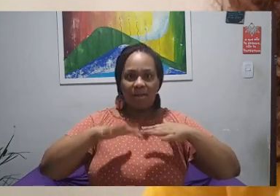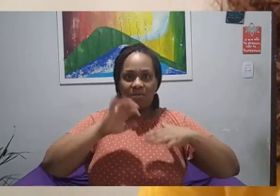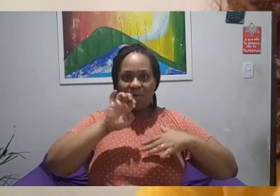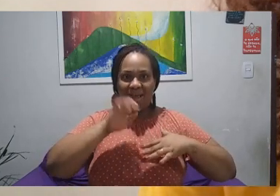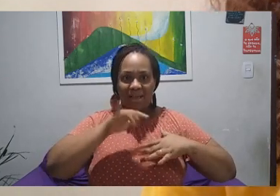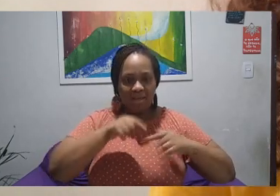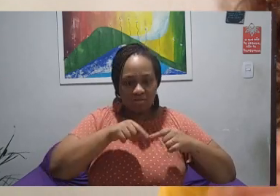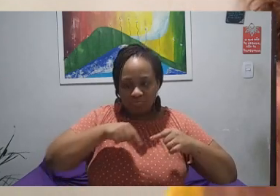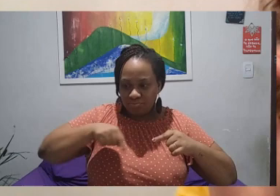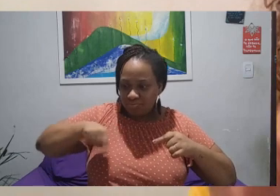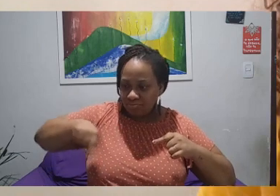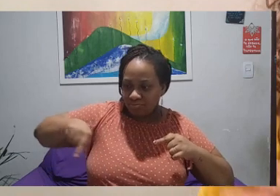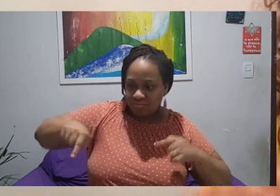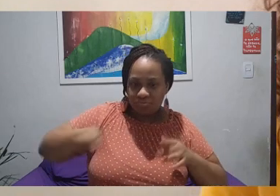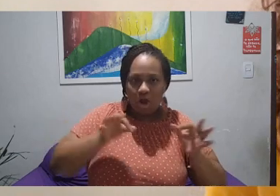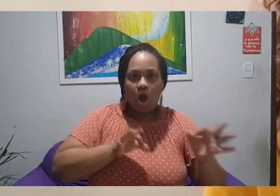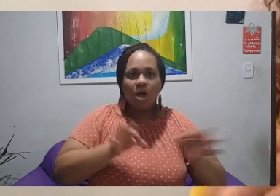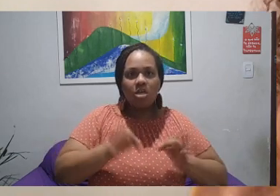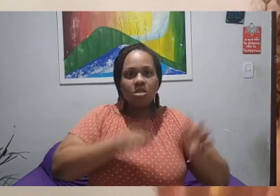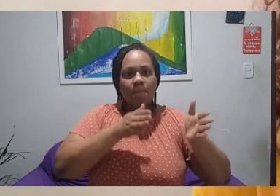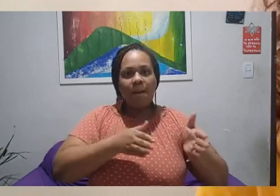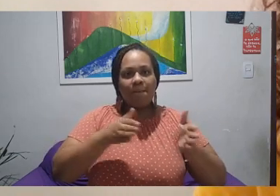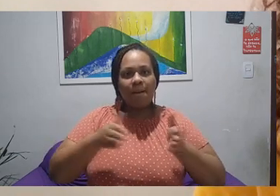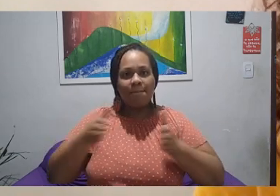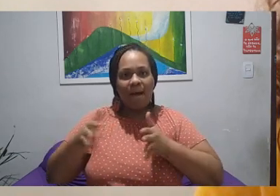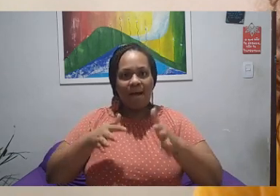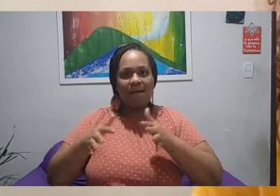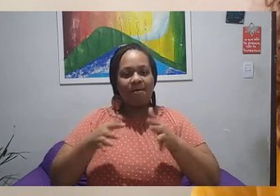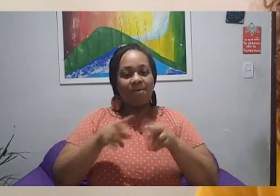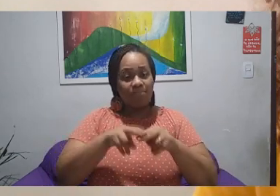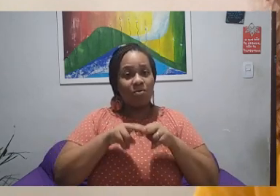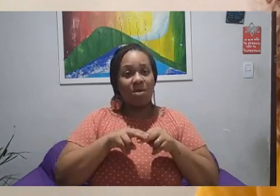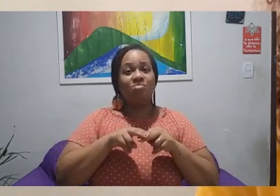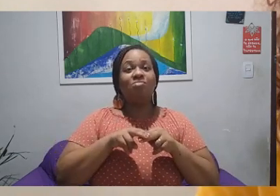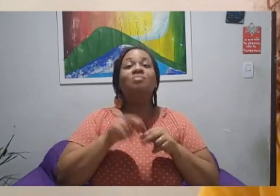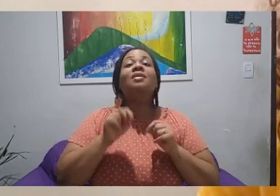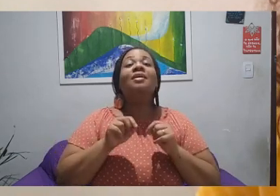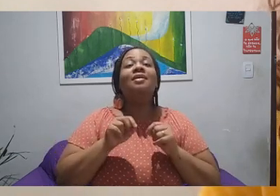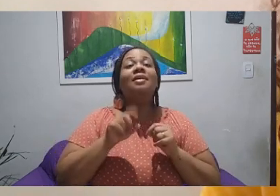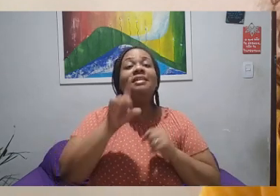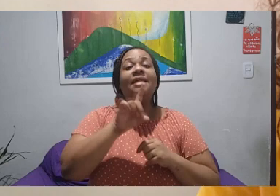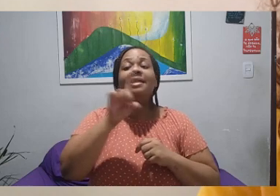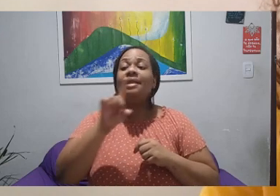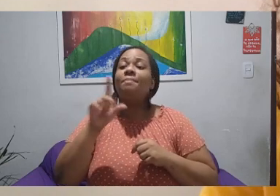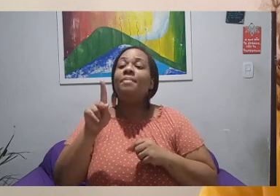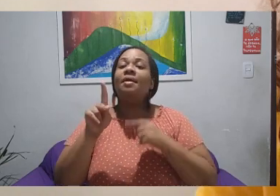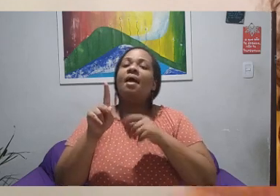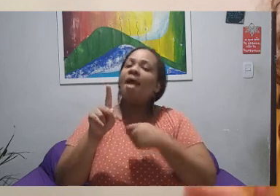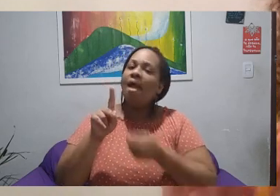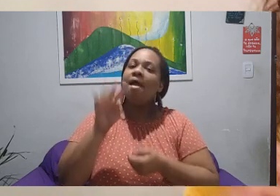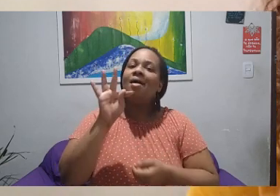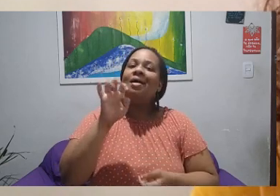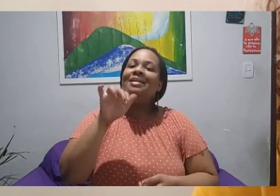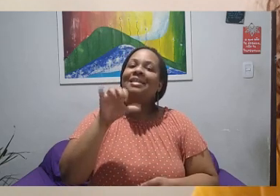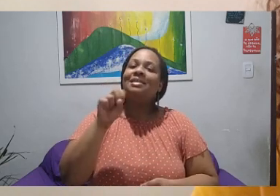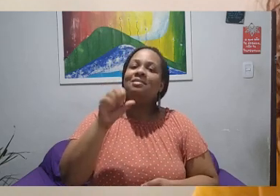uma direção. Esse deslocamento ocorre devido a DDP. Lembra que a gente acabou de falar sobre a DDP, sobre a tensão? A